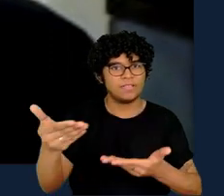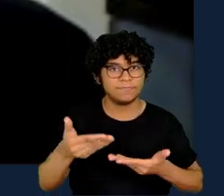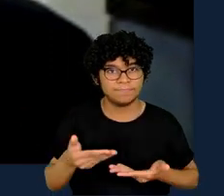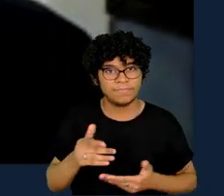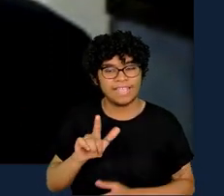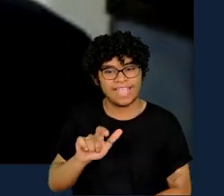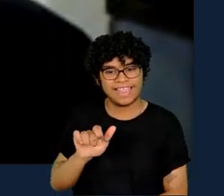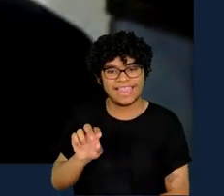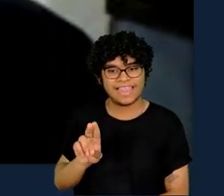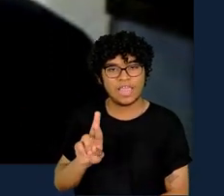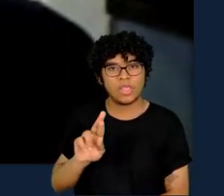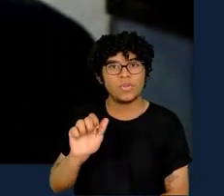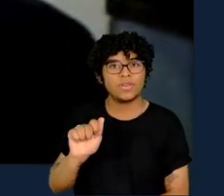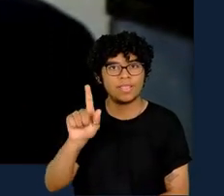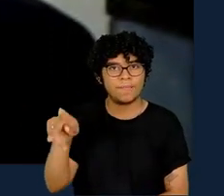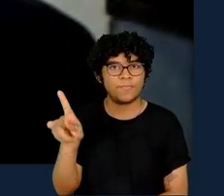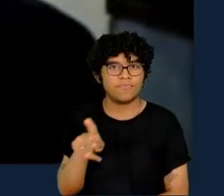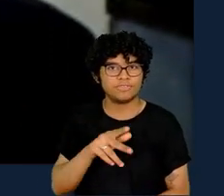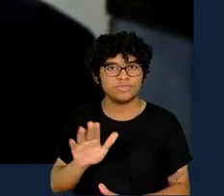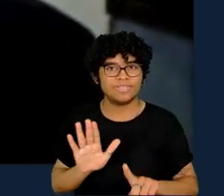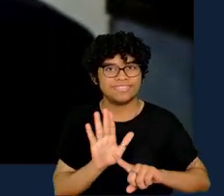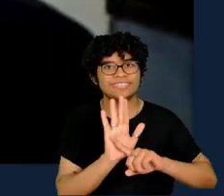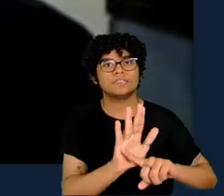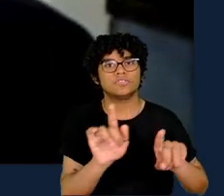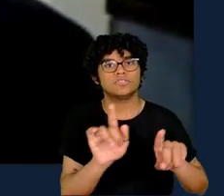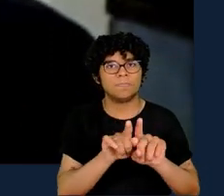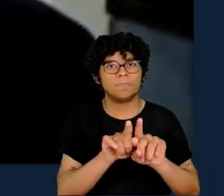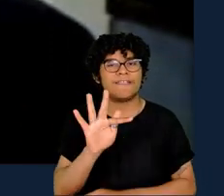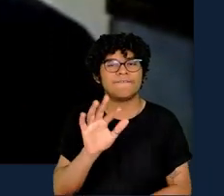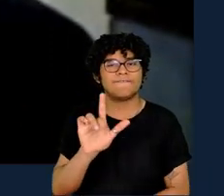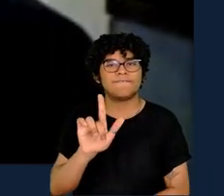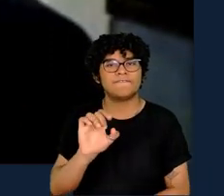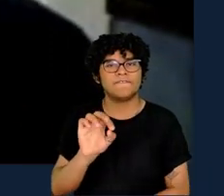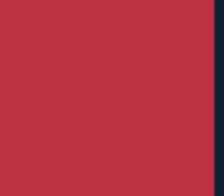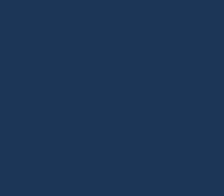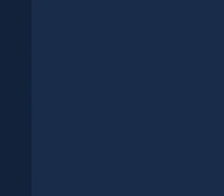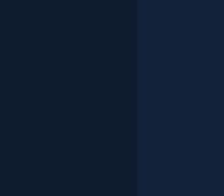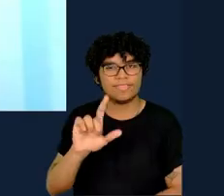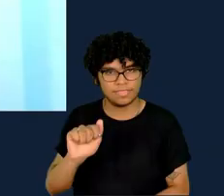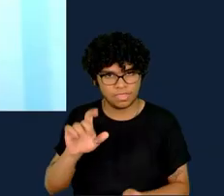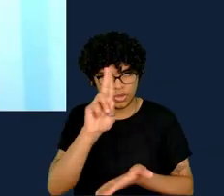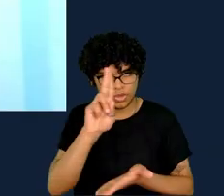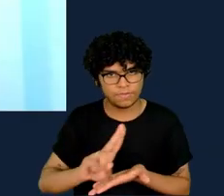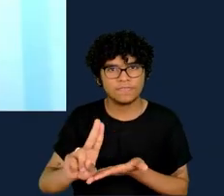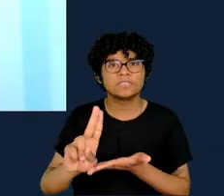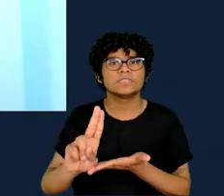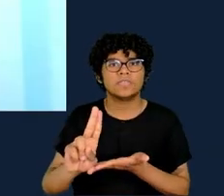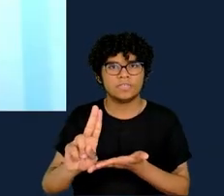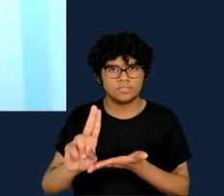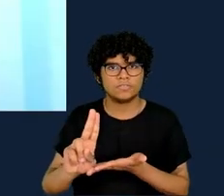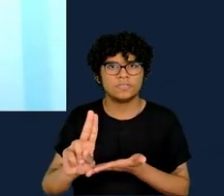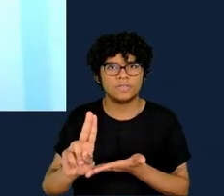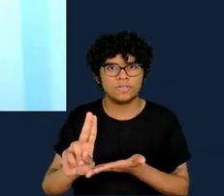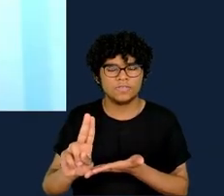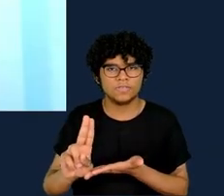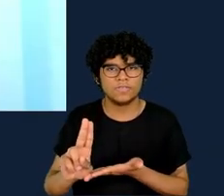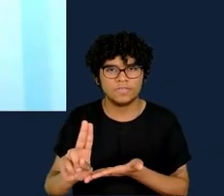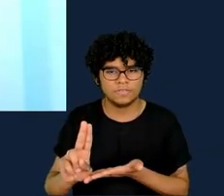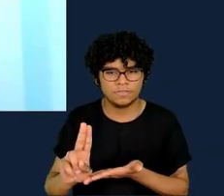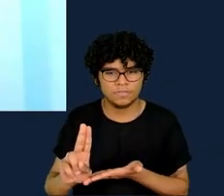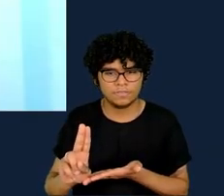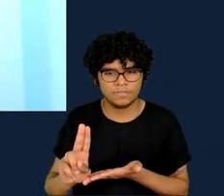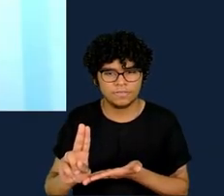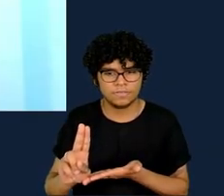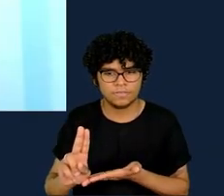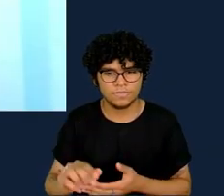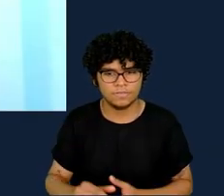Florida International University e líder de visualização de dados da Ambiental Media, onde trabalhou em projetos para mapear e visualizar a